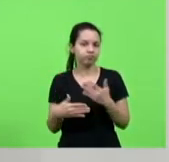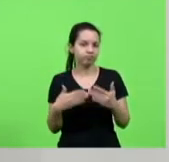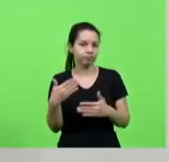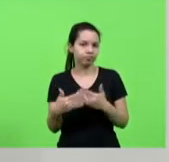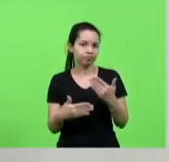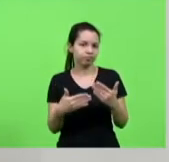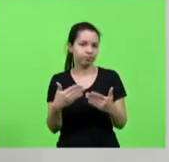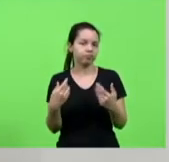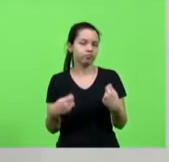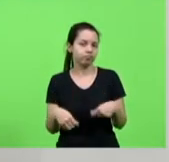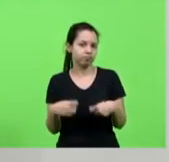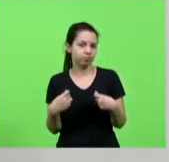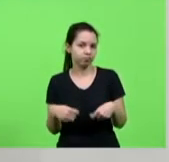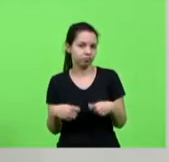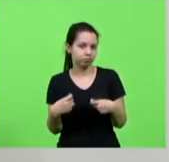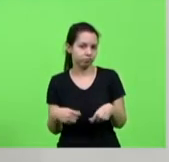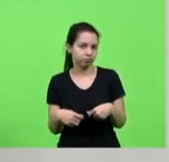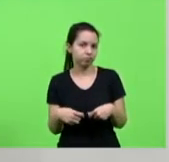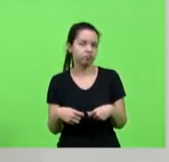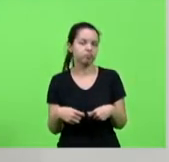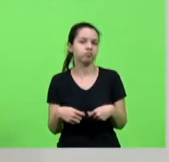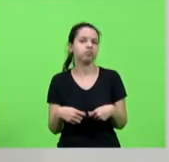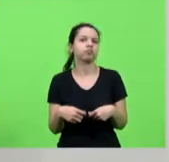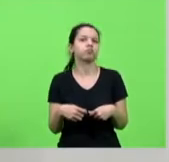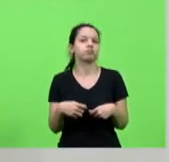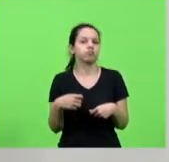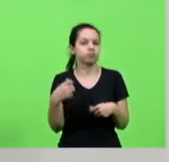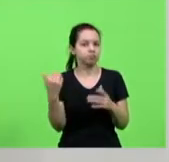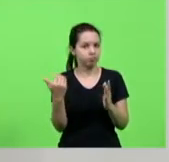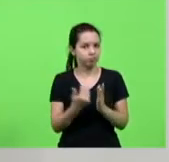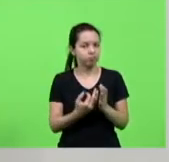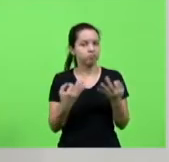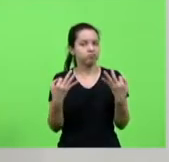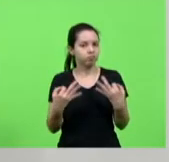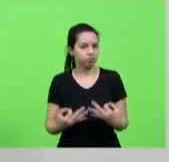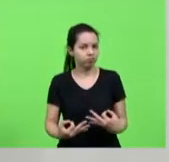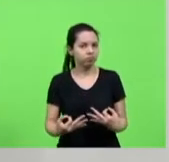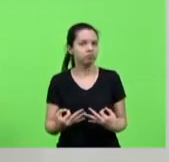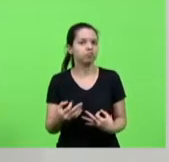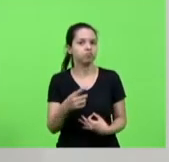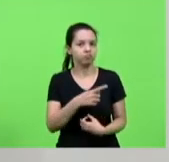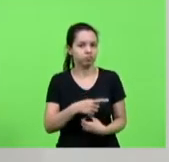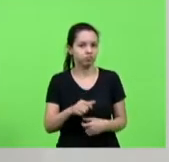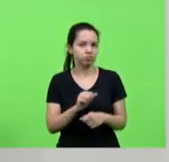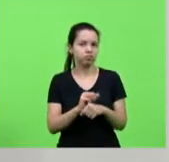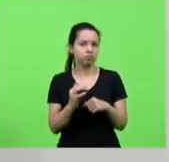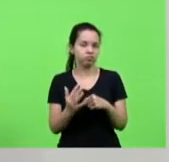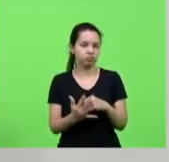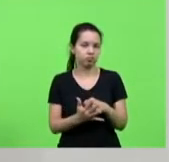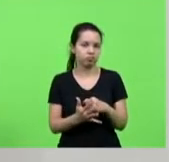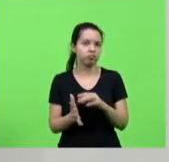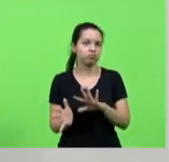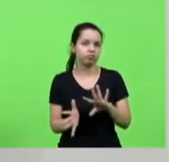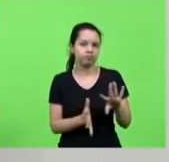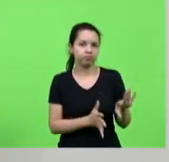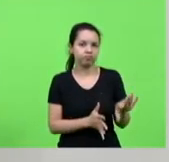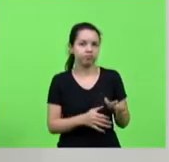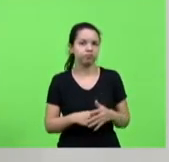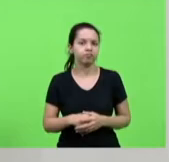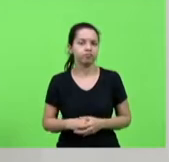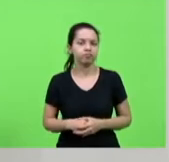fazer o dever de casa para que a gente saia dessa situação. Os nossos líderes têm uma